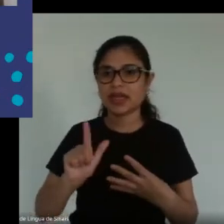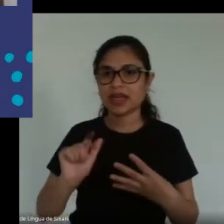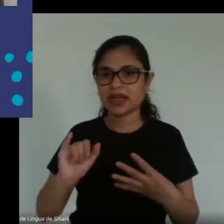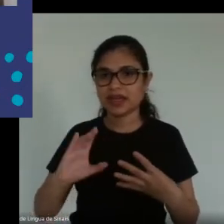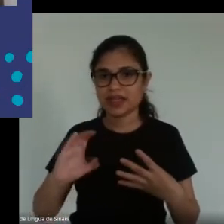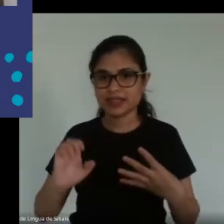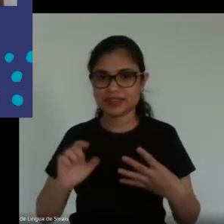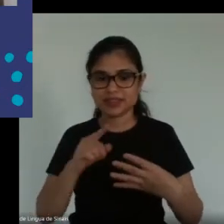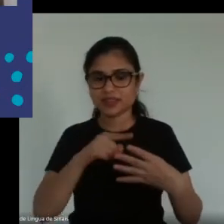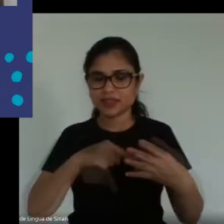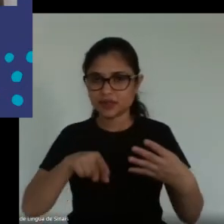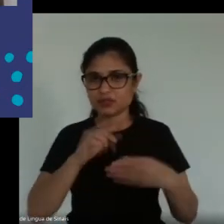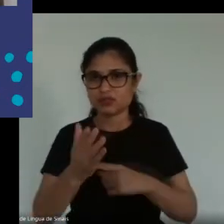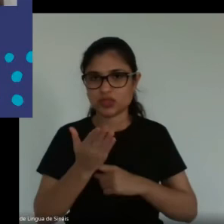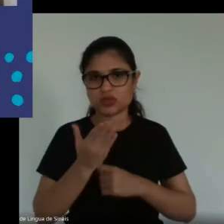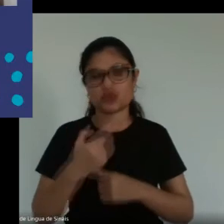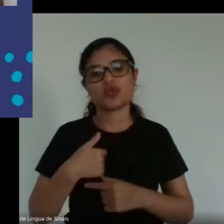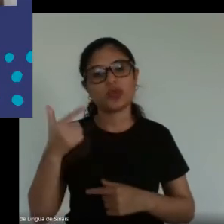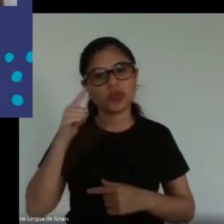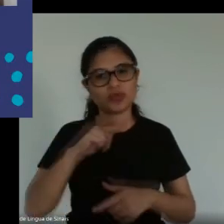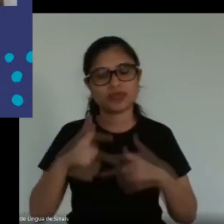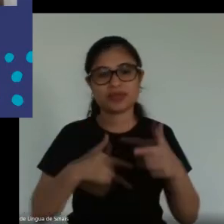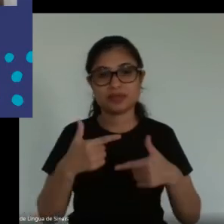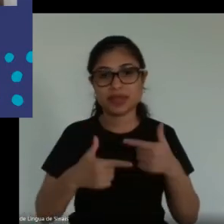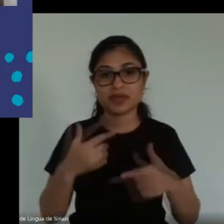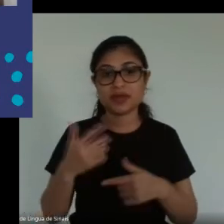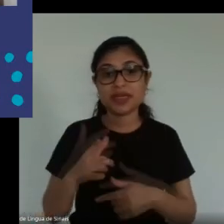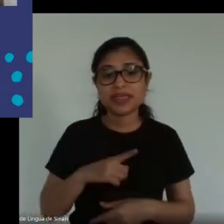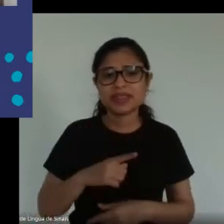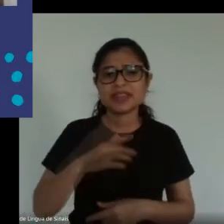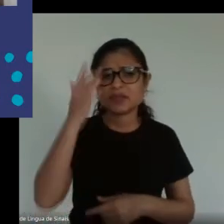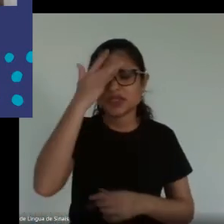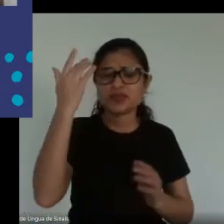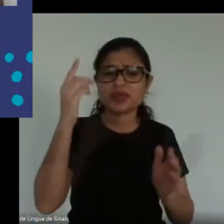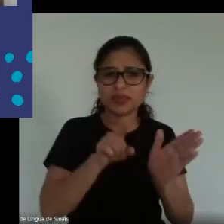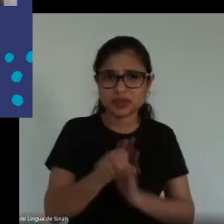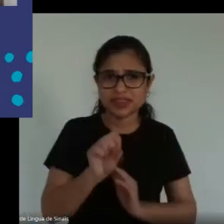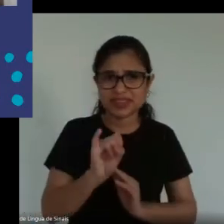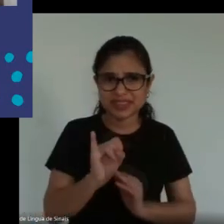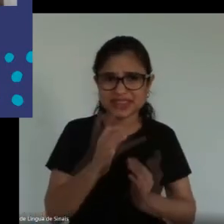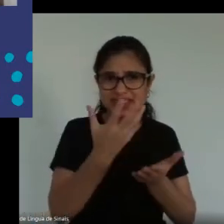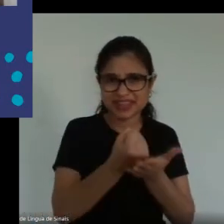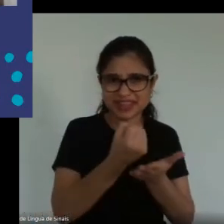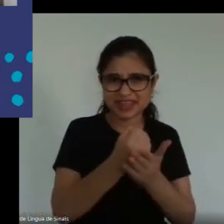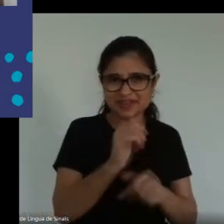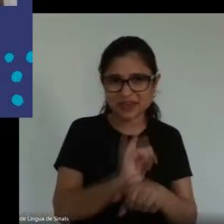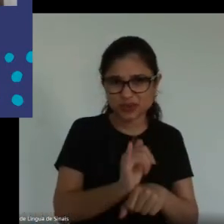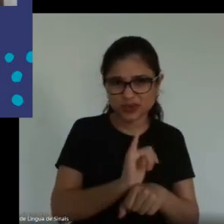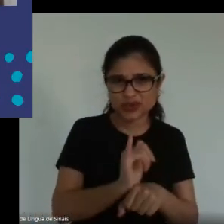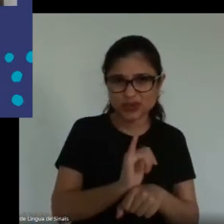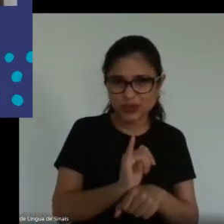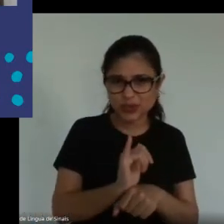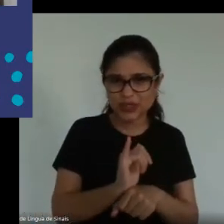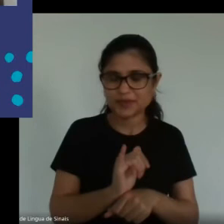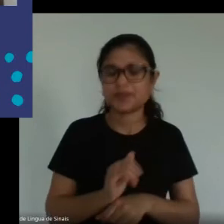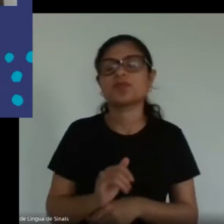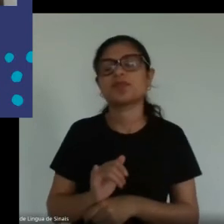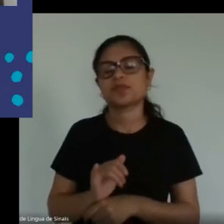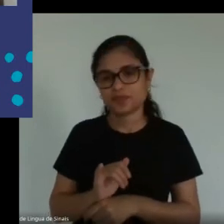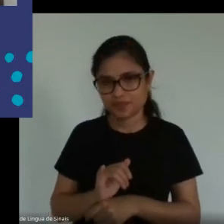esse trabalho. Tem gente que quer saber se vai ficar gravado. Vai ficar gravado no YouTube? Tá, vai ficar